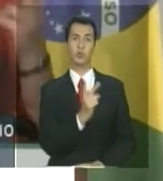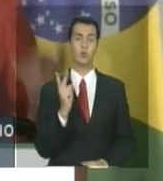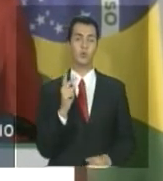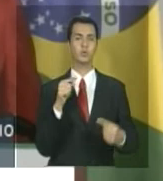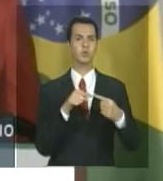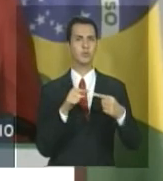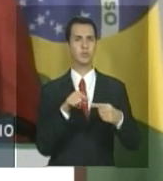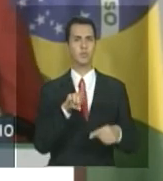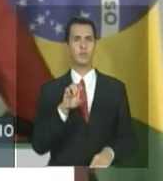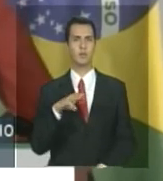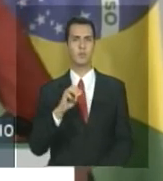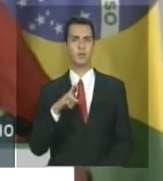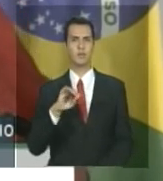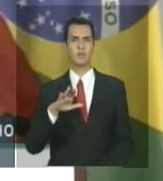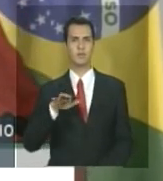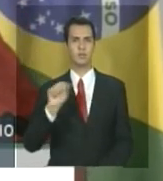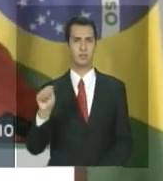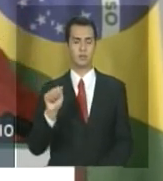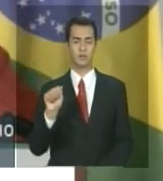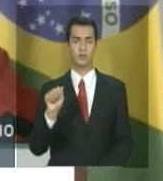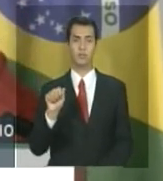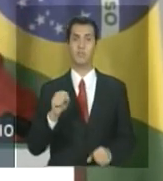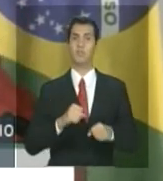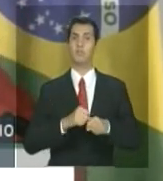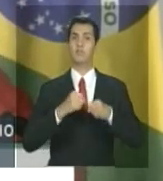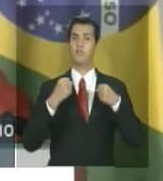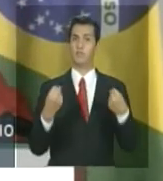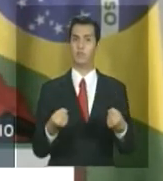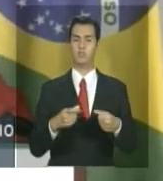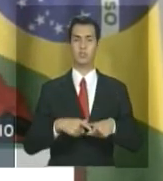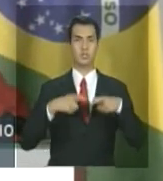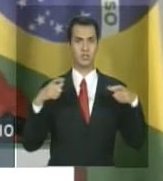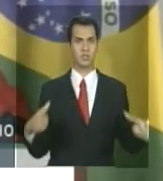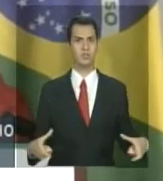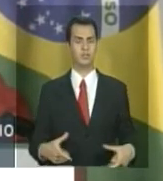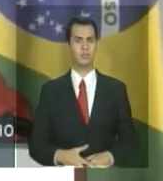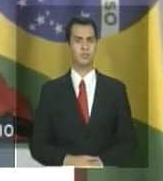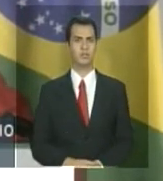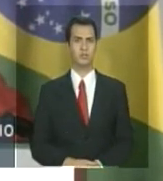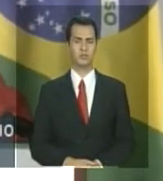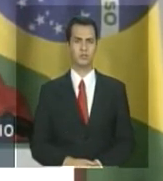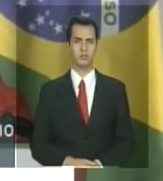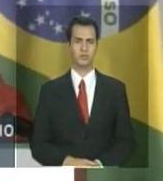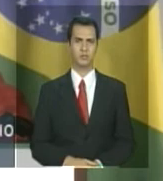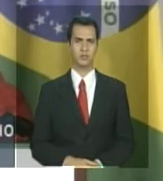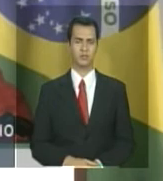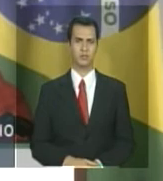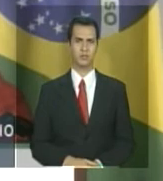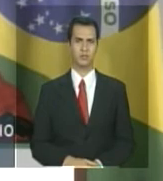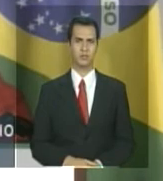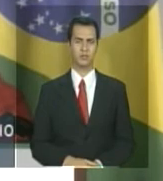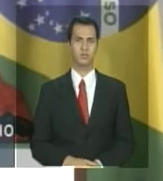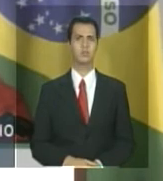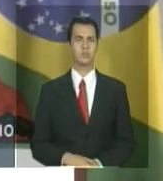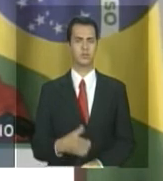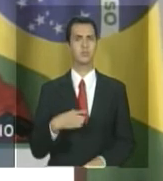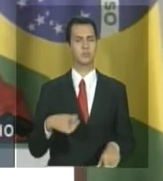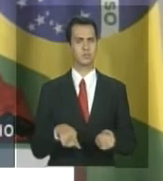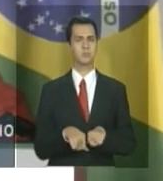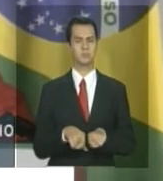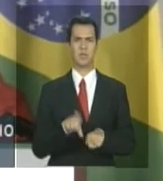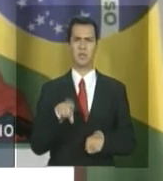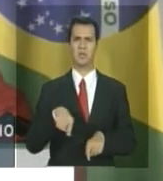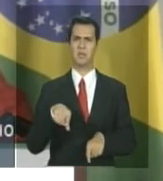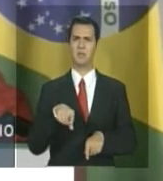democráticas, as duas maiores desse hemisfério e também, eu tenho certeza, entre as maiores do